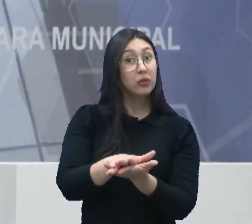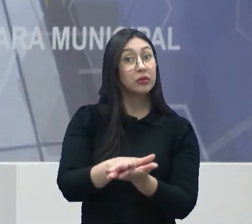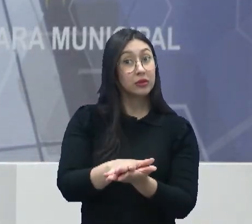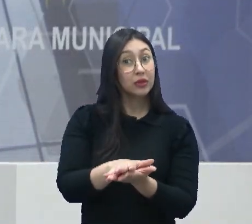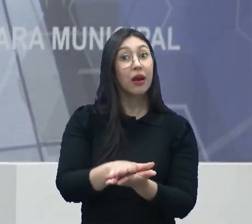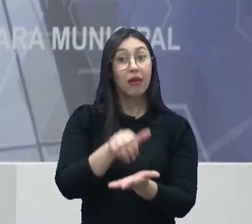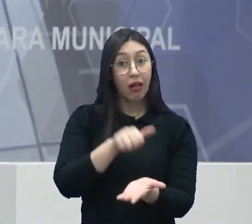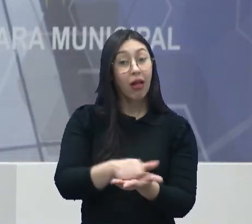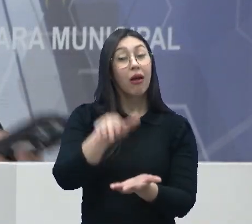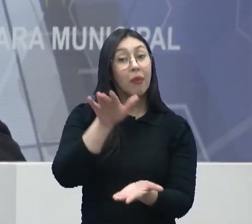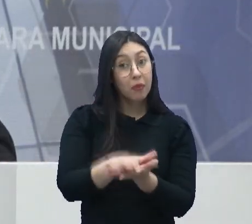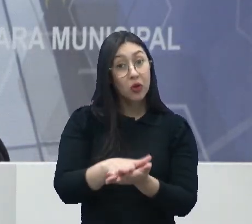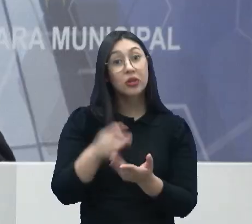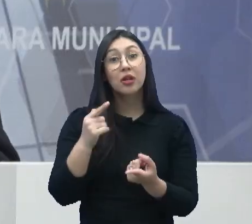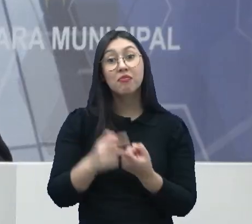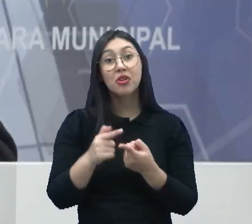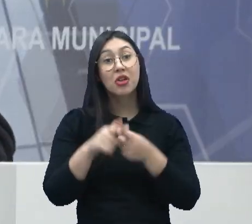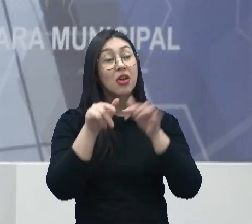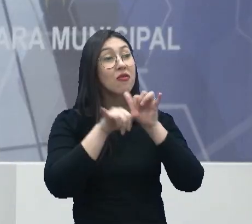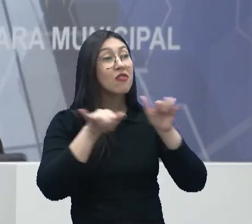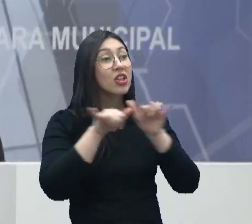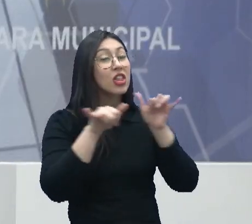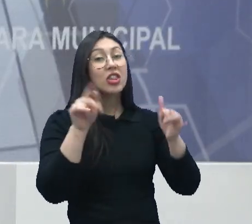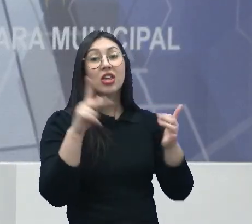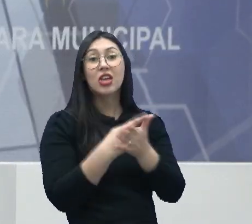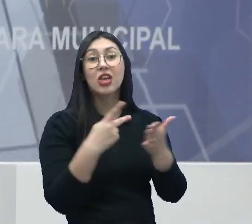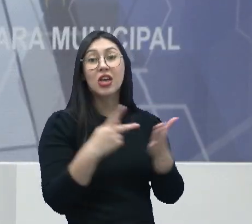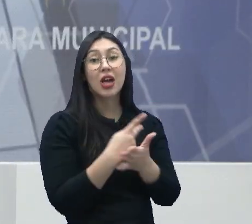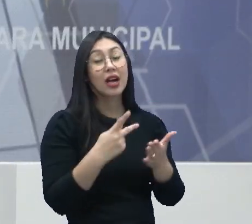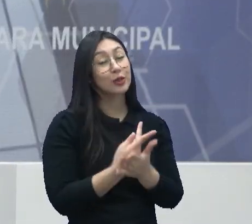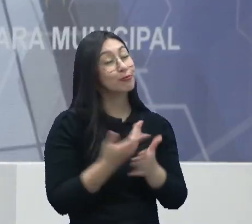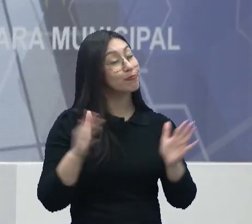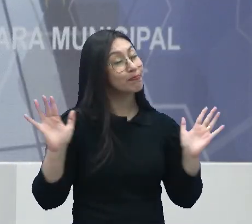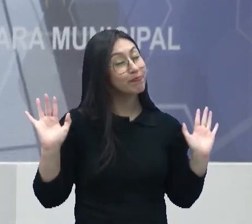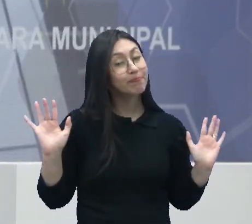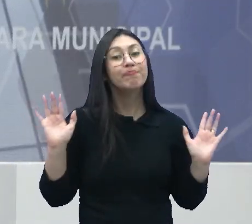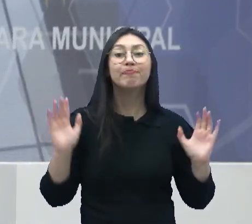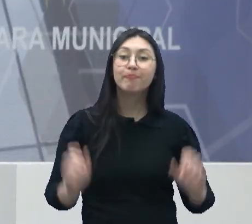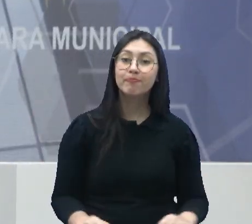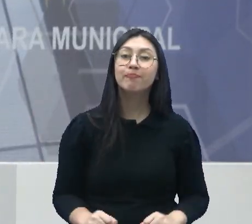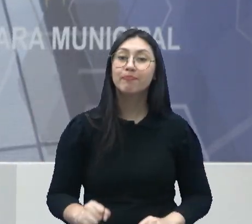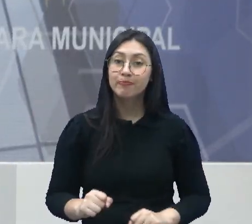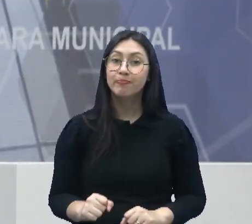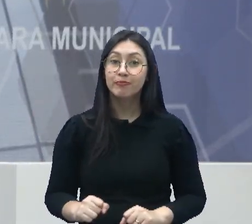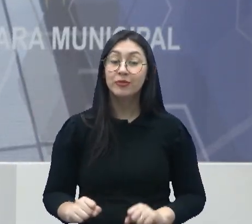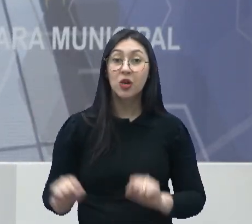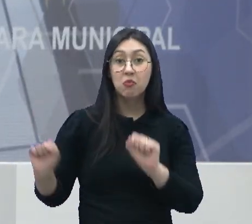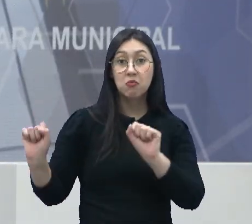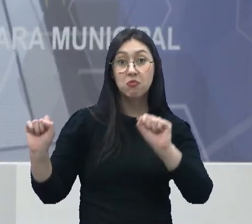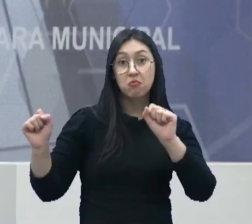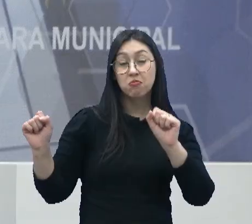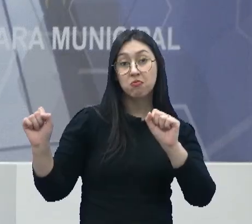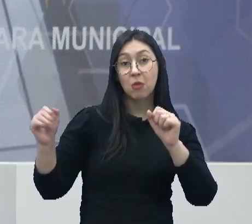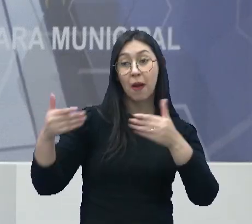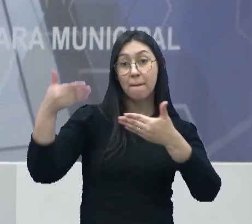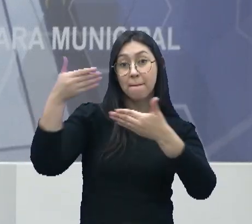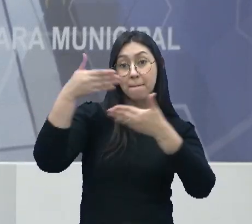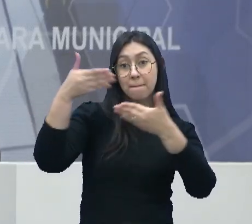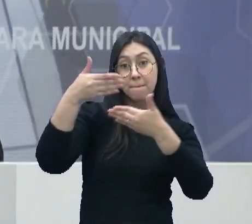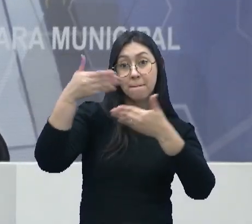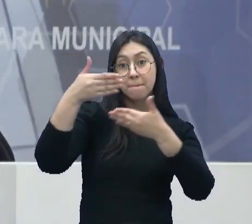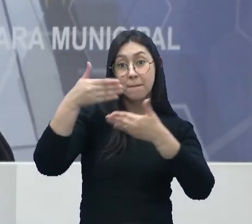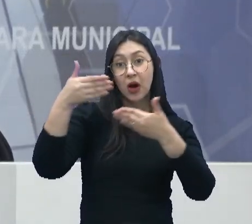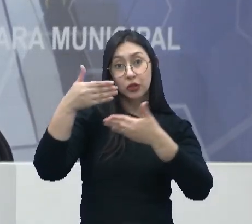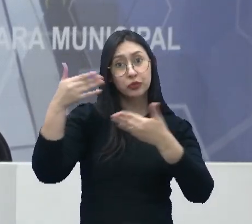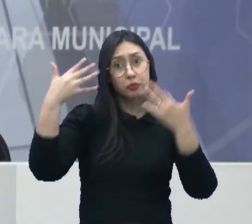uma multa violenta, porque disseram estar errado, né? Então, vamos lá. Está aí aqui, ó, um PowerPoint, até bonito. O pessoal aqui do design fez